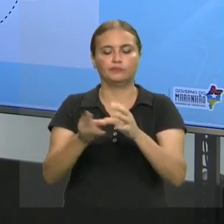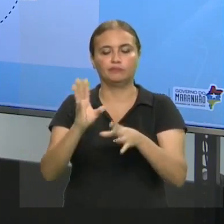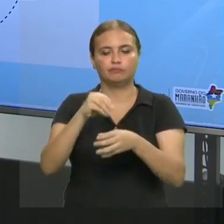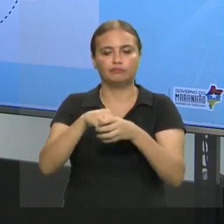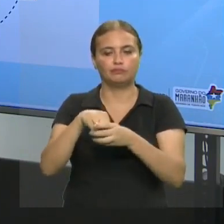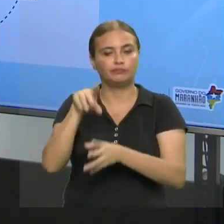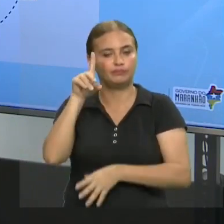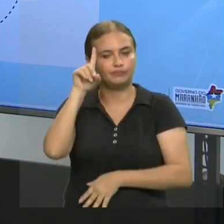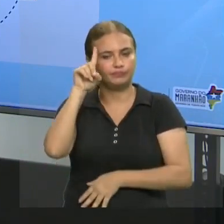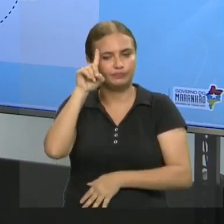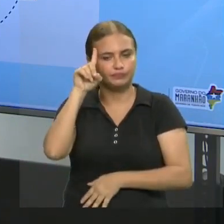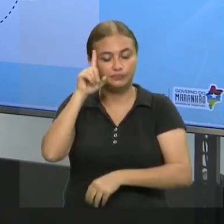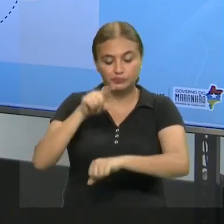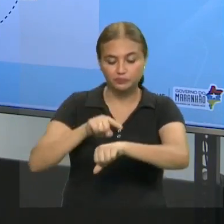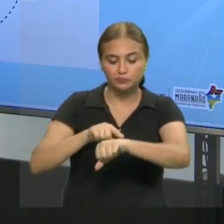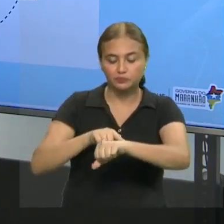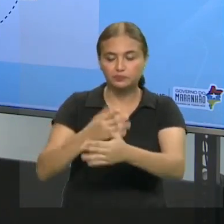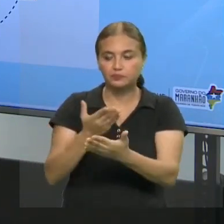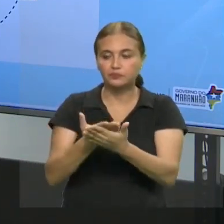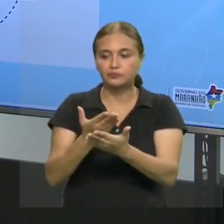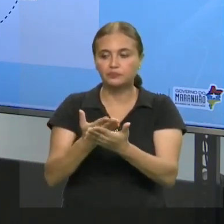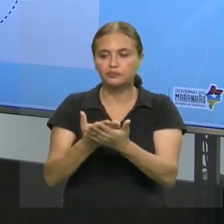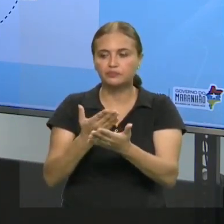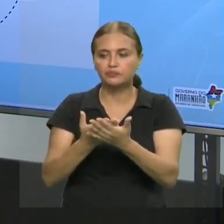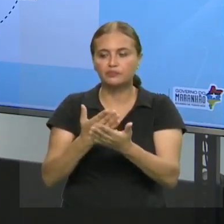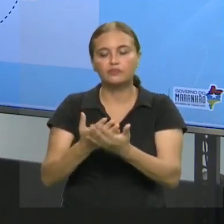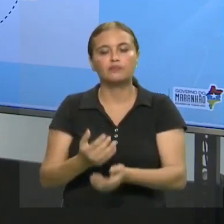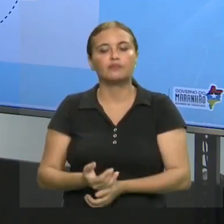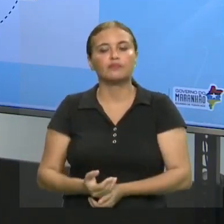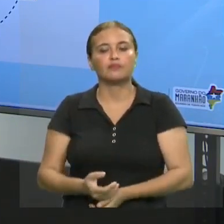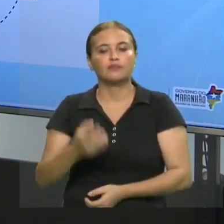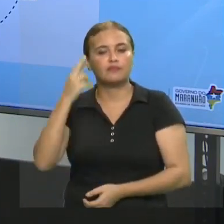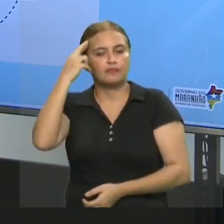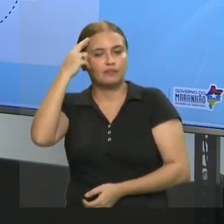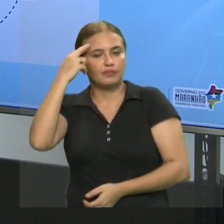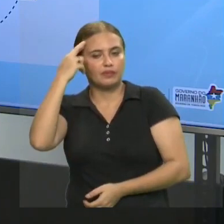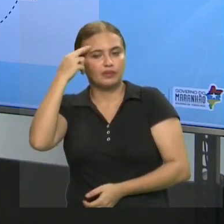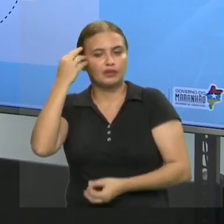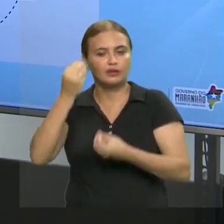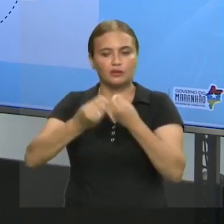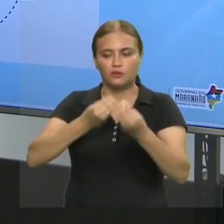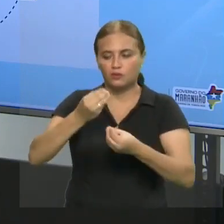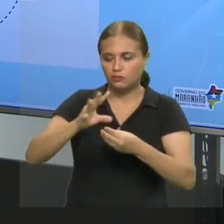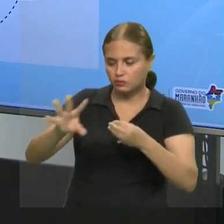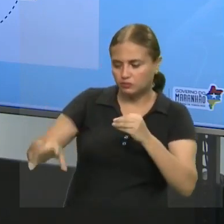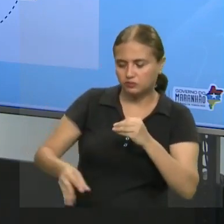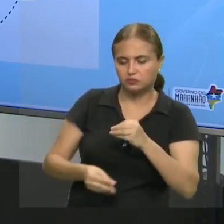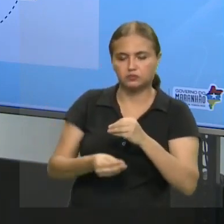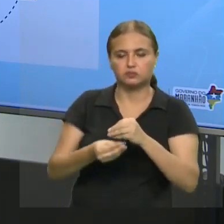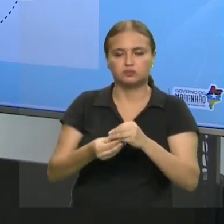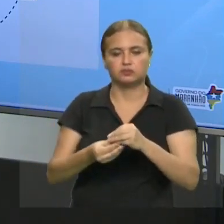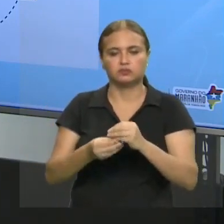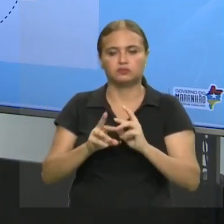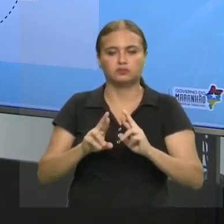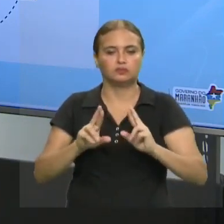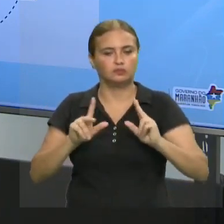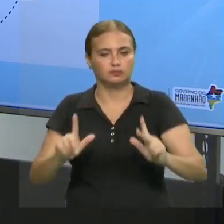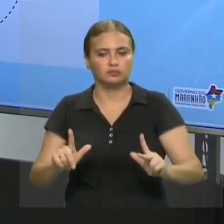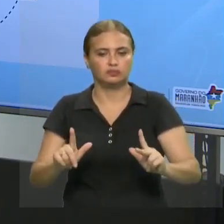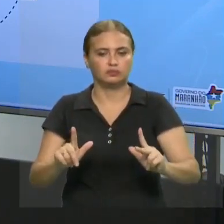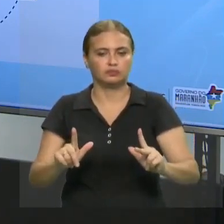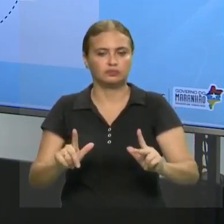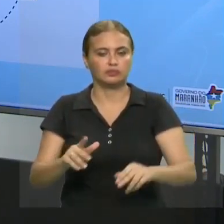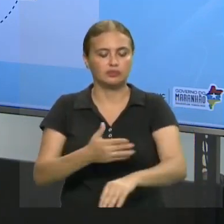rotina, um horário para estudo e fazer uma reflexão sobre isso, né? Então, como é que eu posso inserir e fazer essa diferença entre